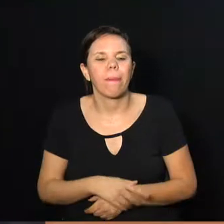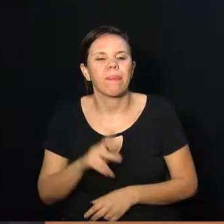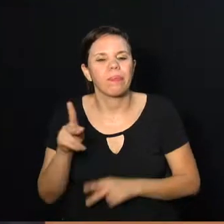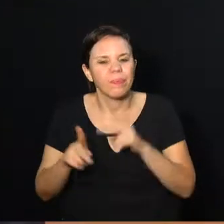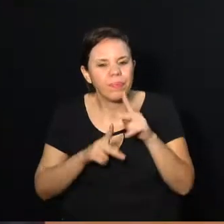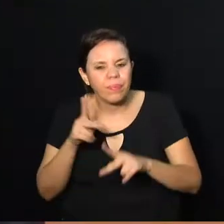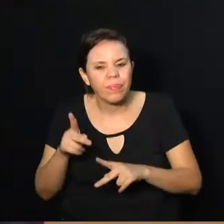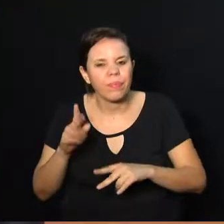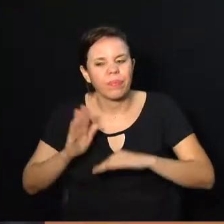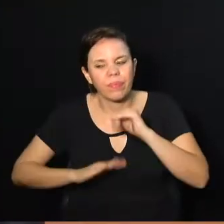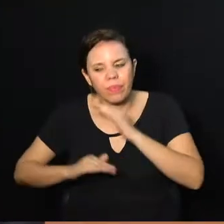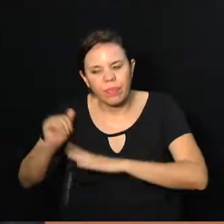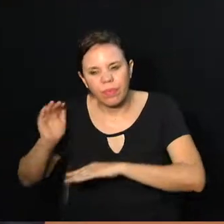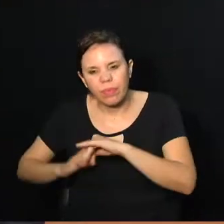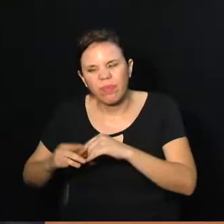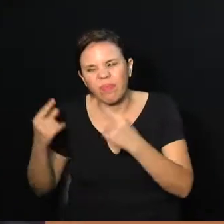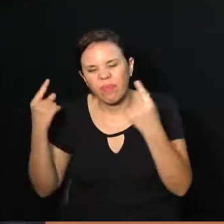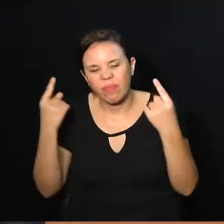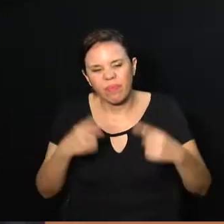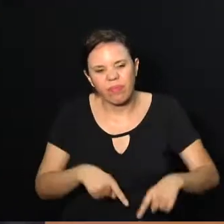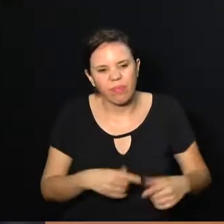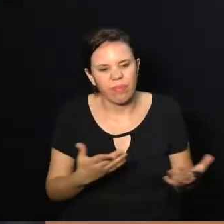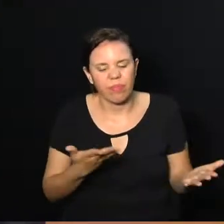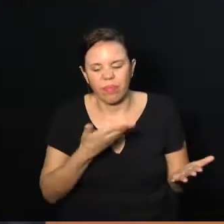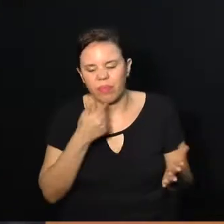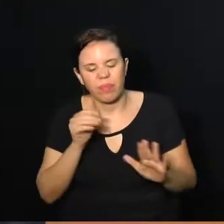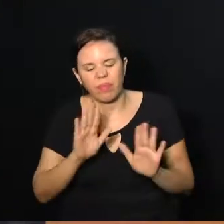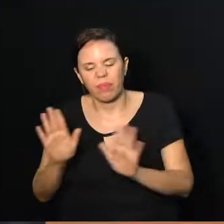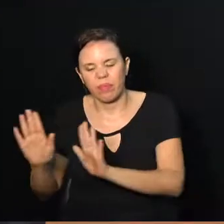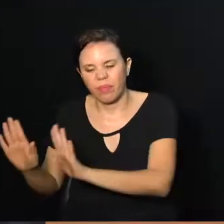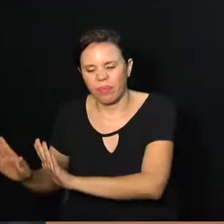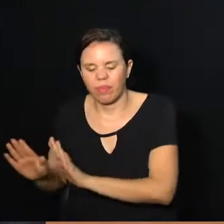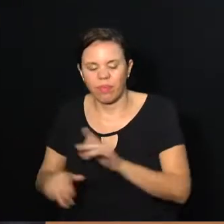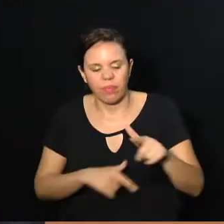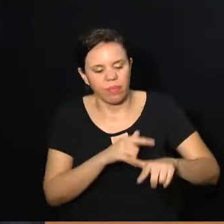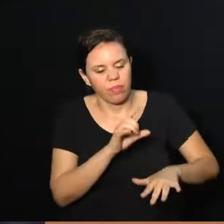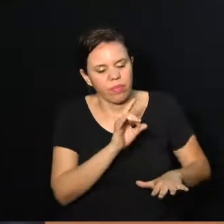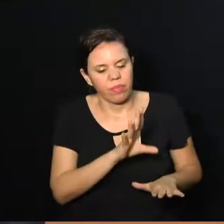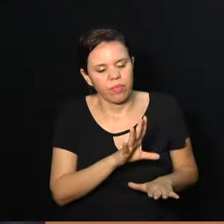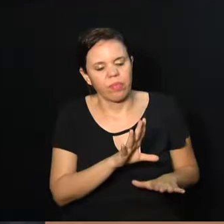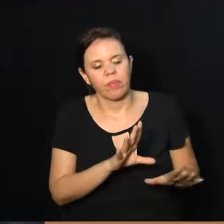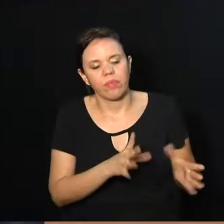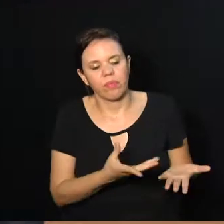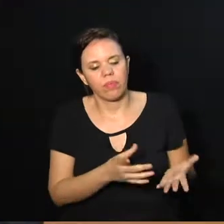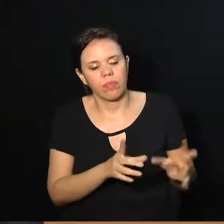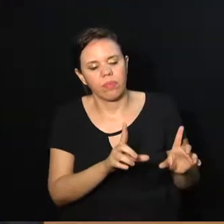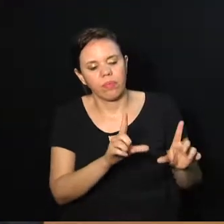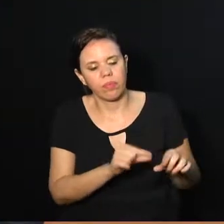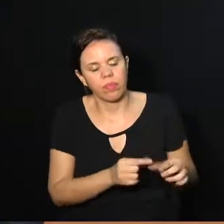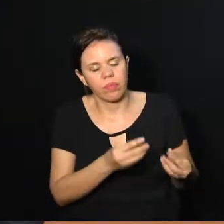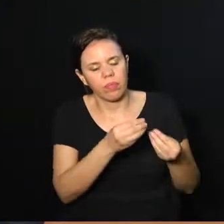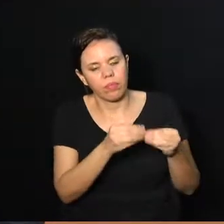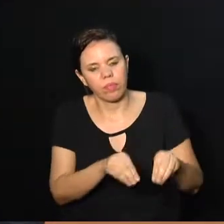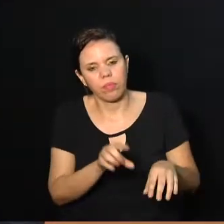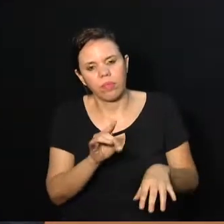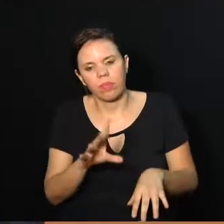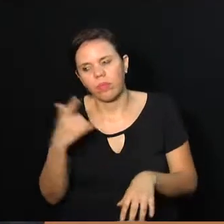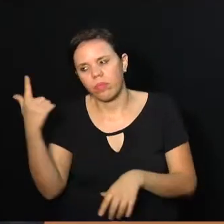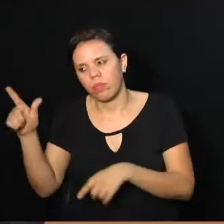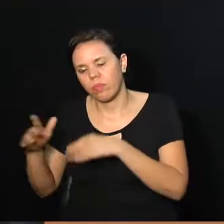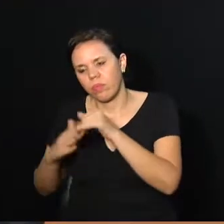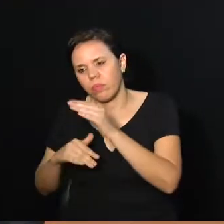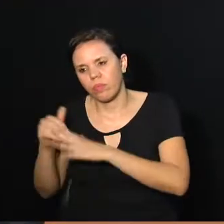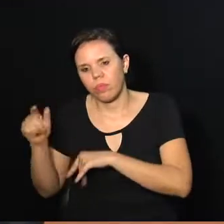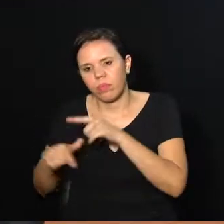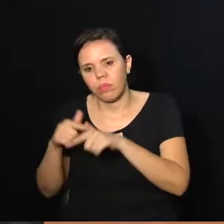pessoas, profissionais que são contra, eles preferem trabalhar só a redução de danos, outros preferem trabalhar só a questão do